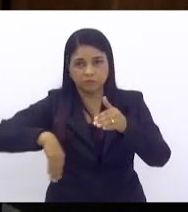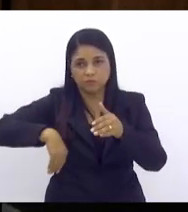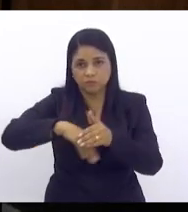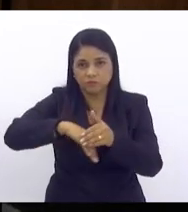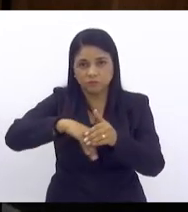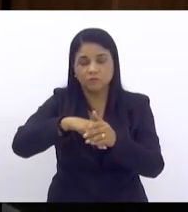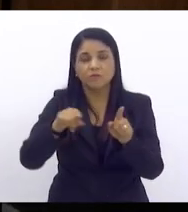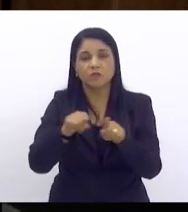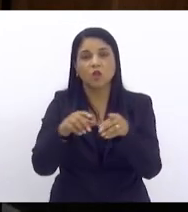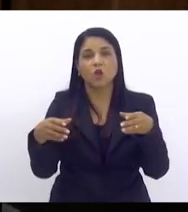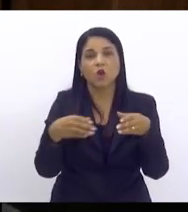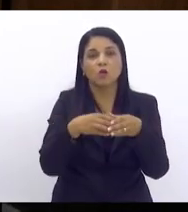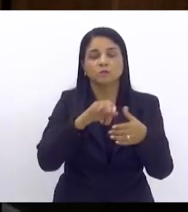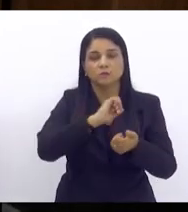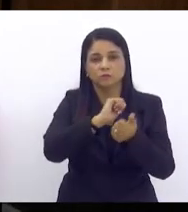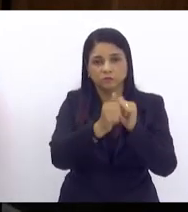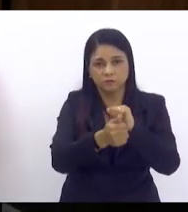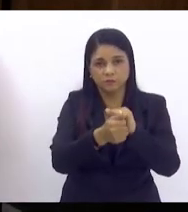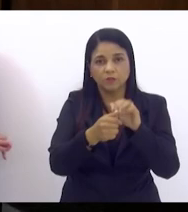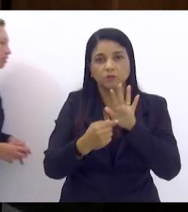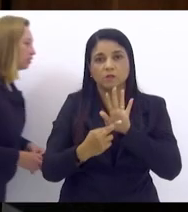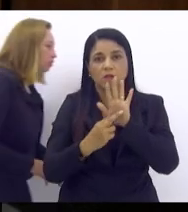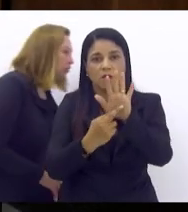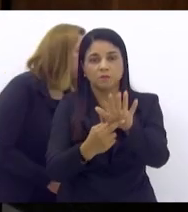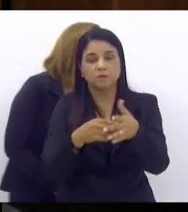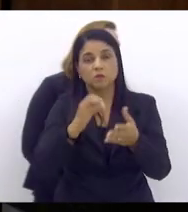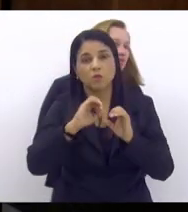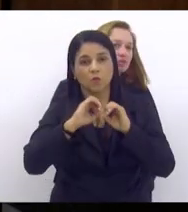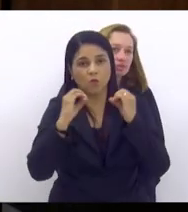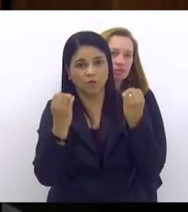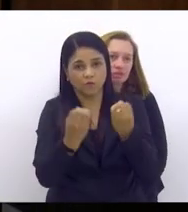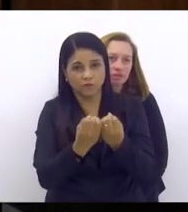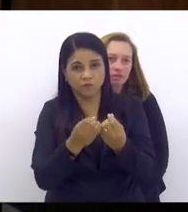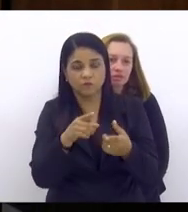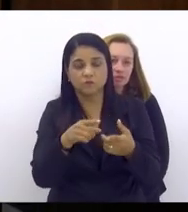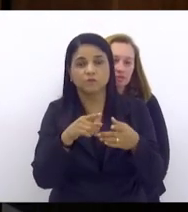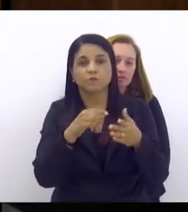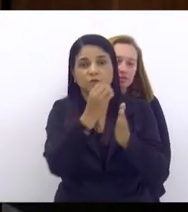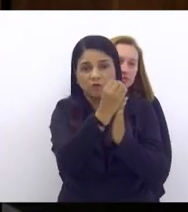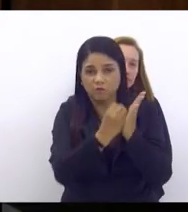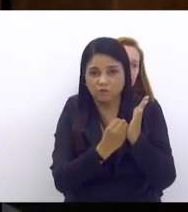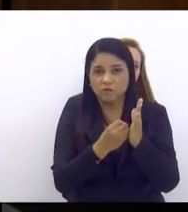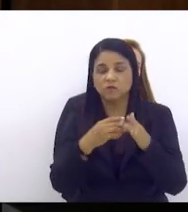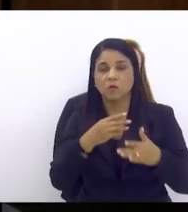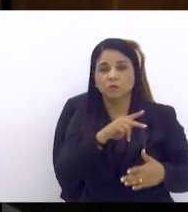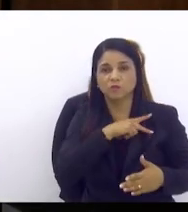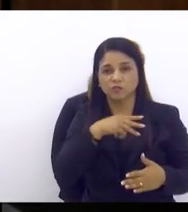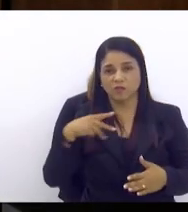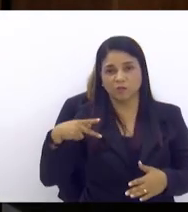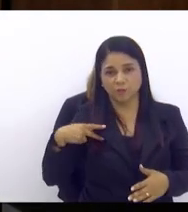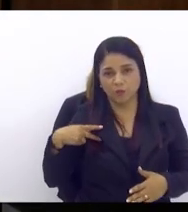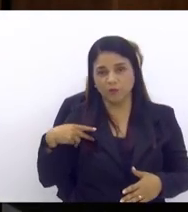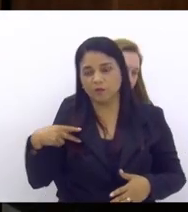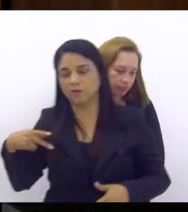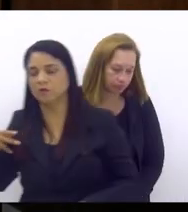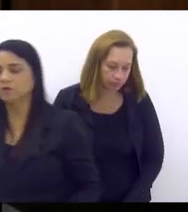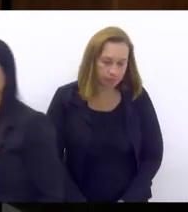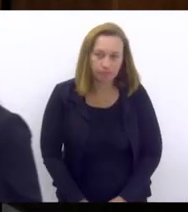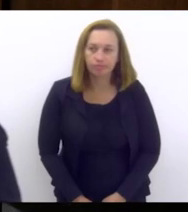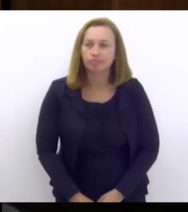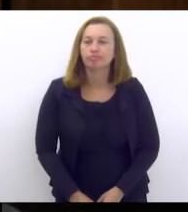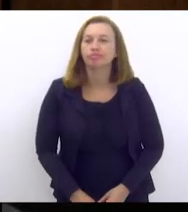de Esportes apresentou um ofício ao Ministério Público e, nesse ofício,